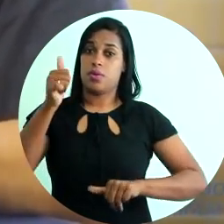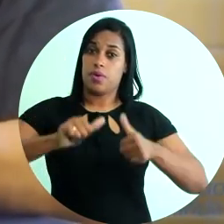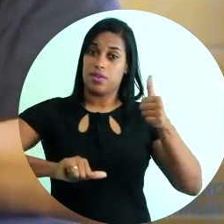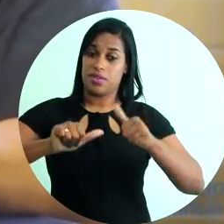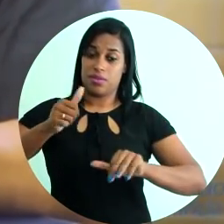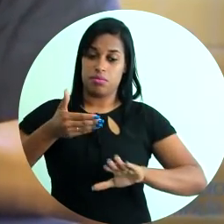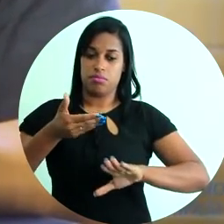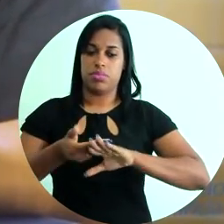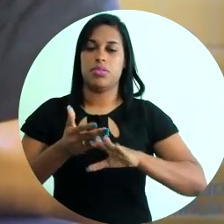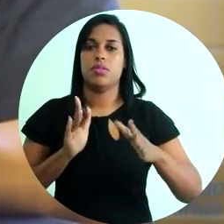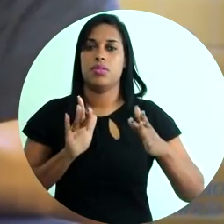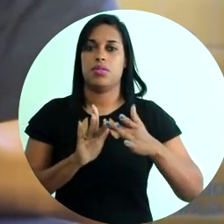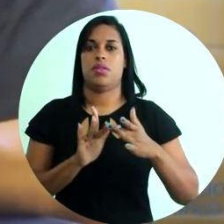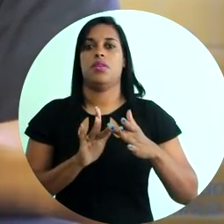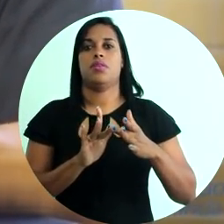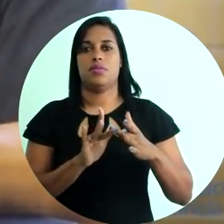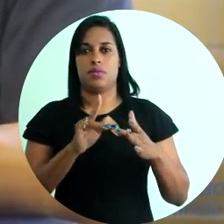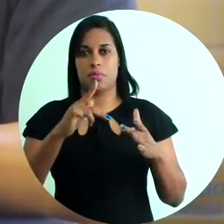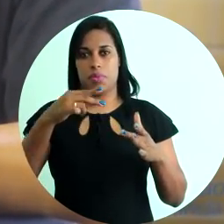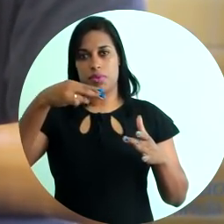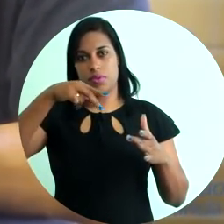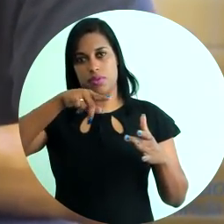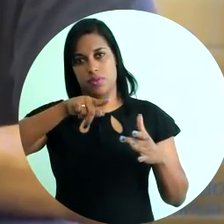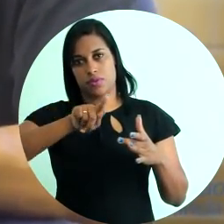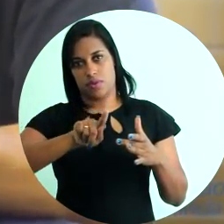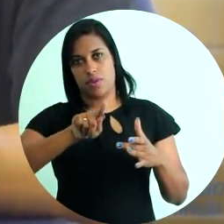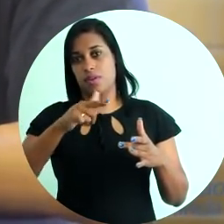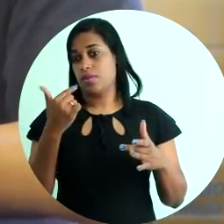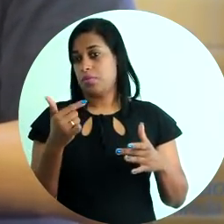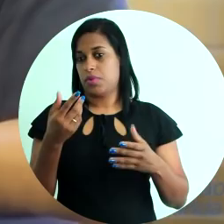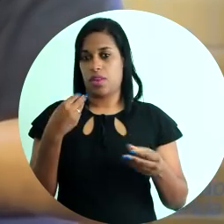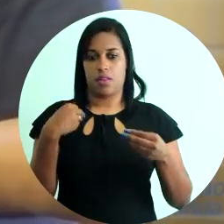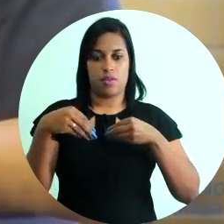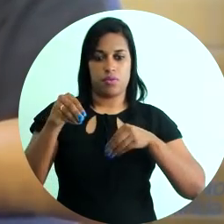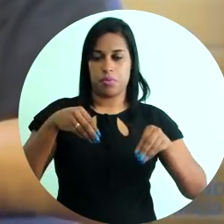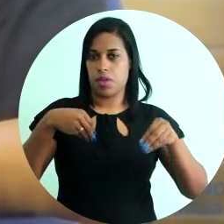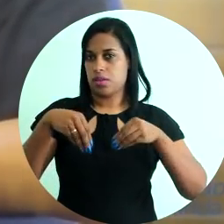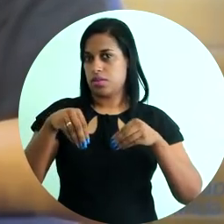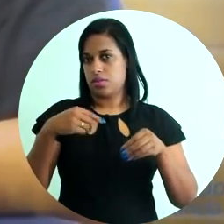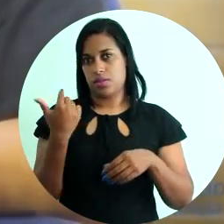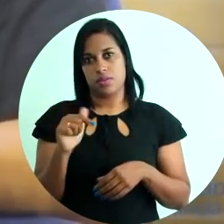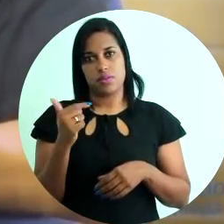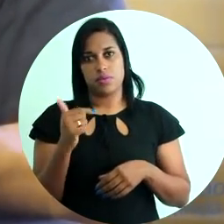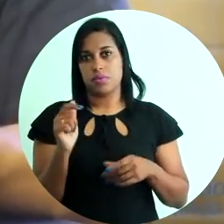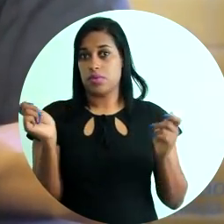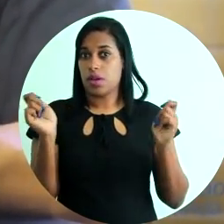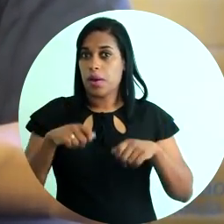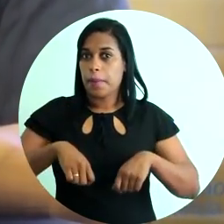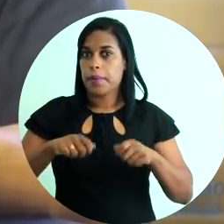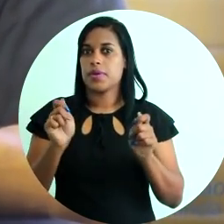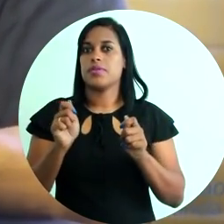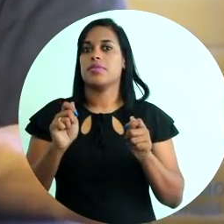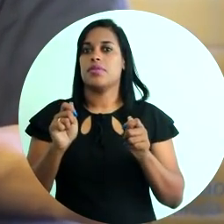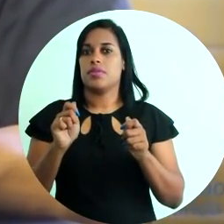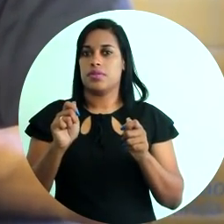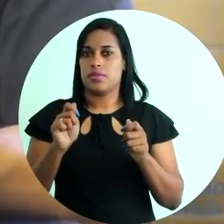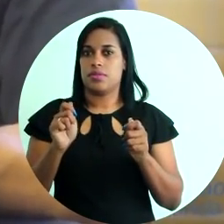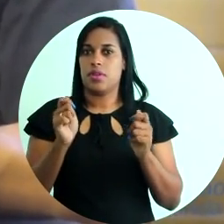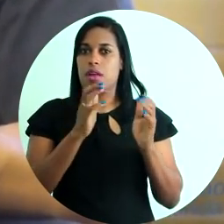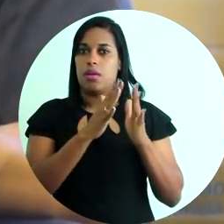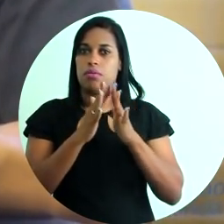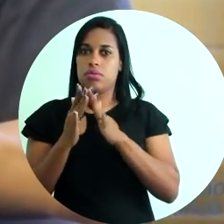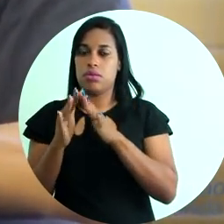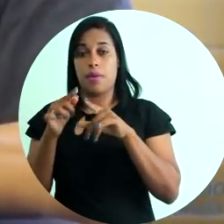próxima dos arquivos PNG. Claro, ele não tem transparência e não tem a capacidade de reproduzir